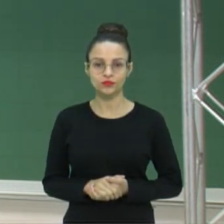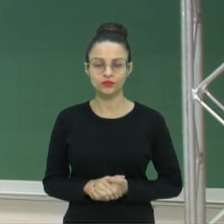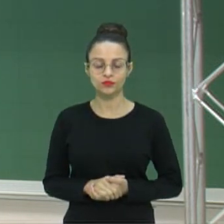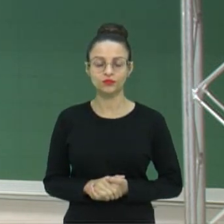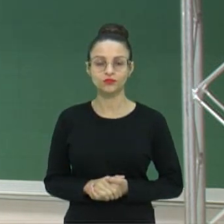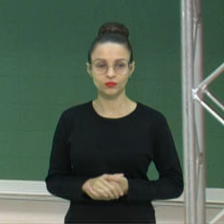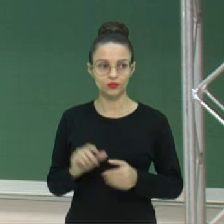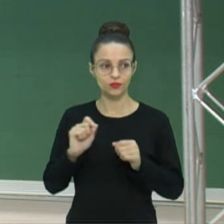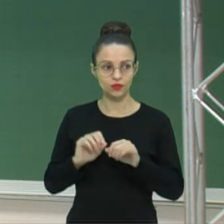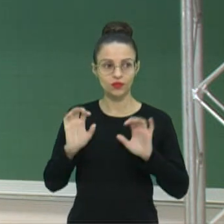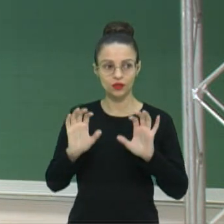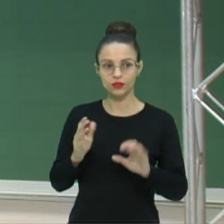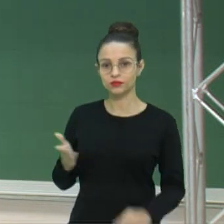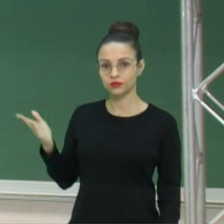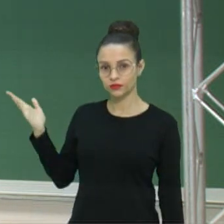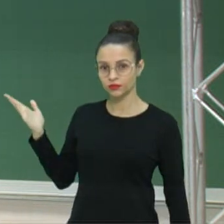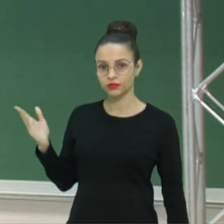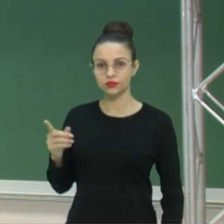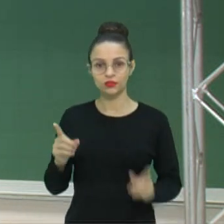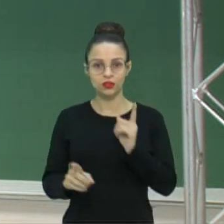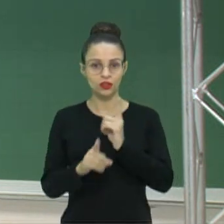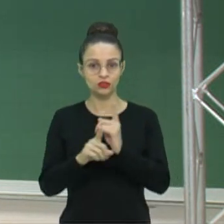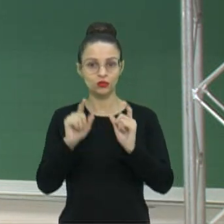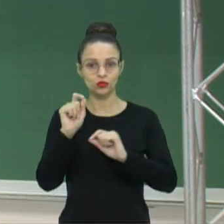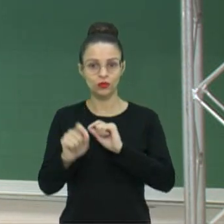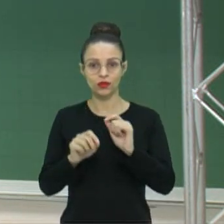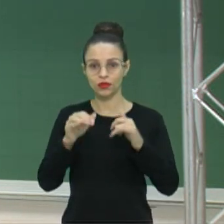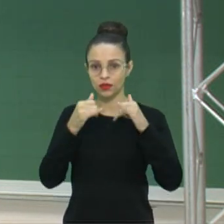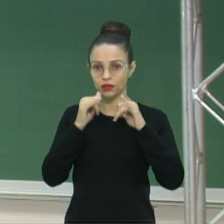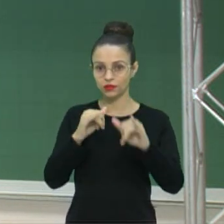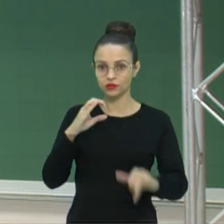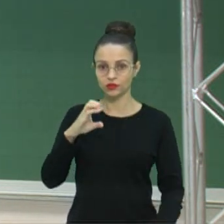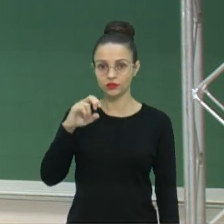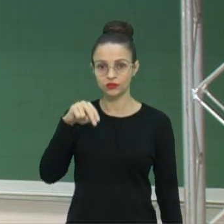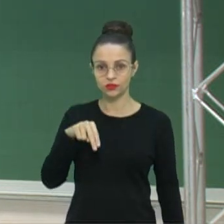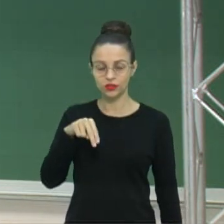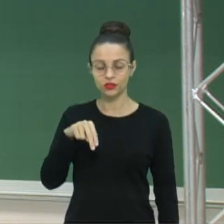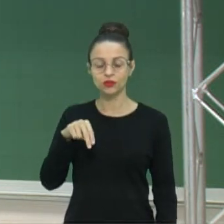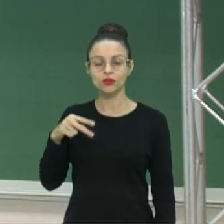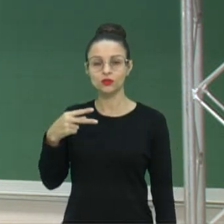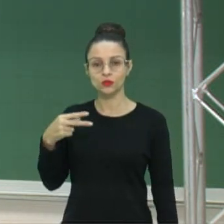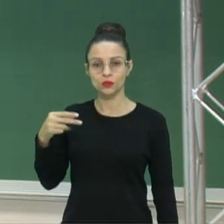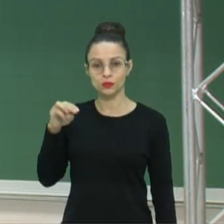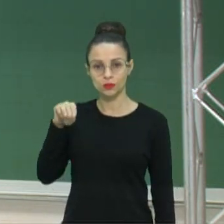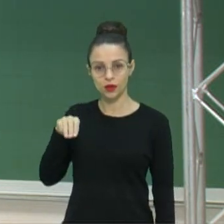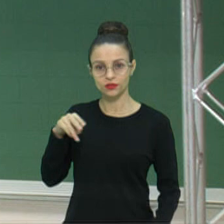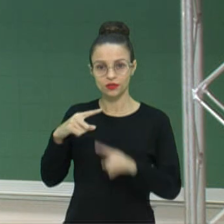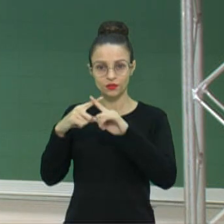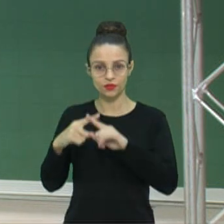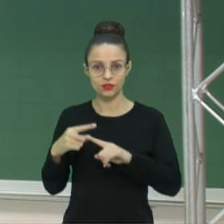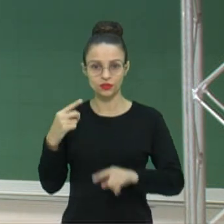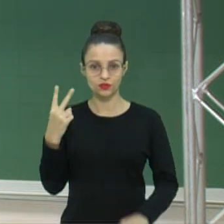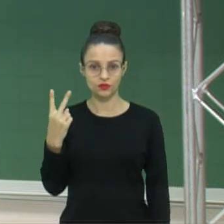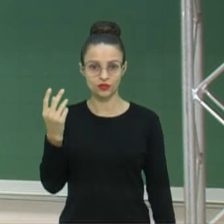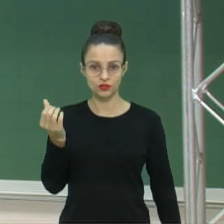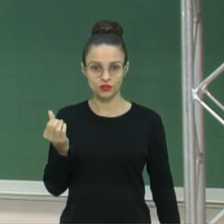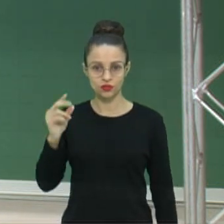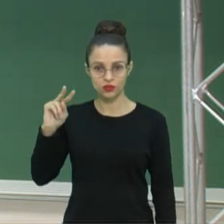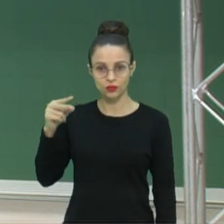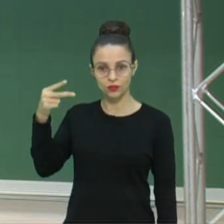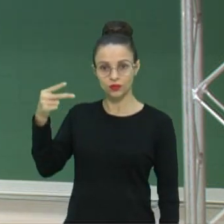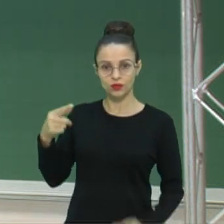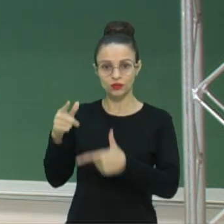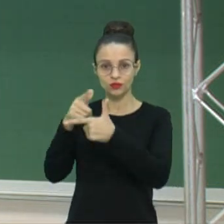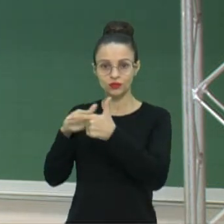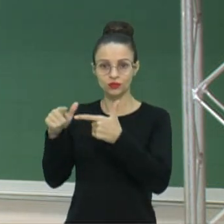Se eu fizer isso aqui, eu vou achar o seguinte: energia cinética é igual a massa vezes 26 ao quadrado dividido